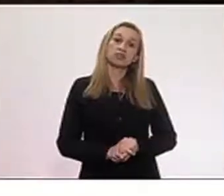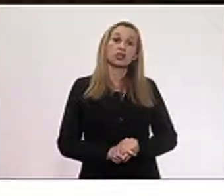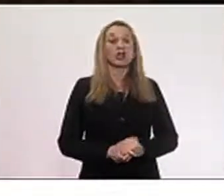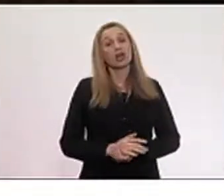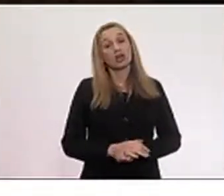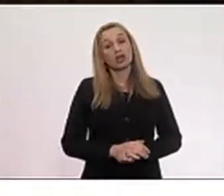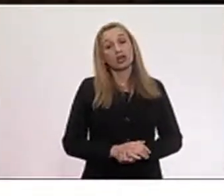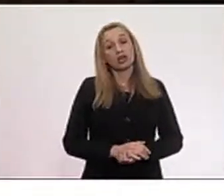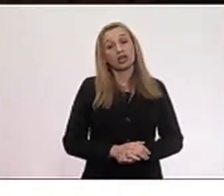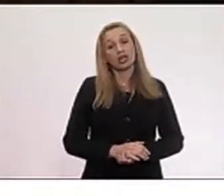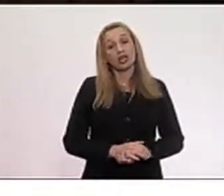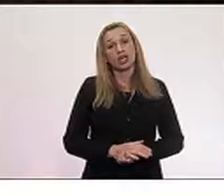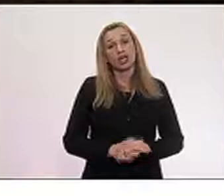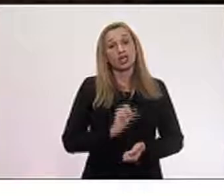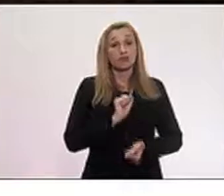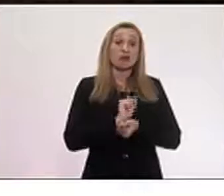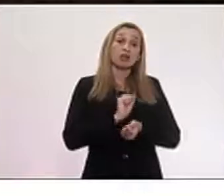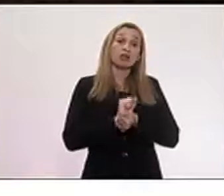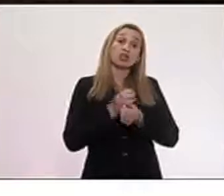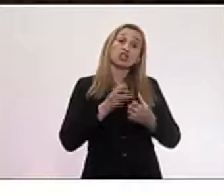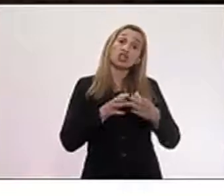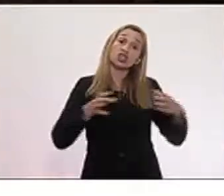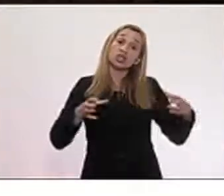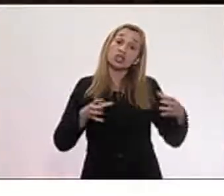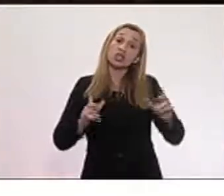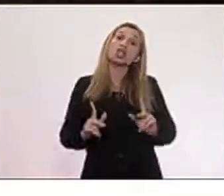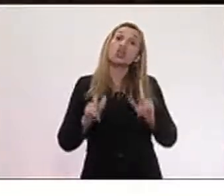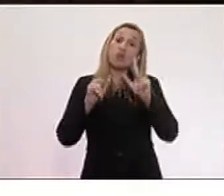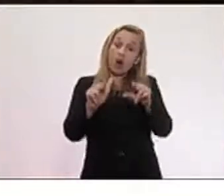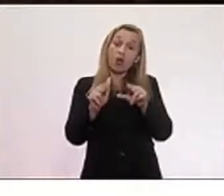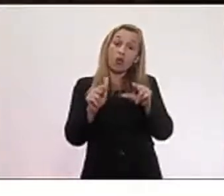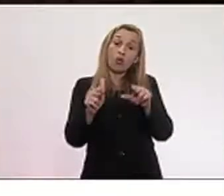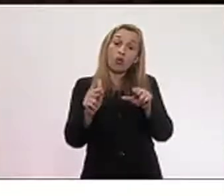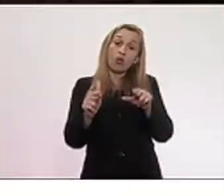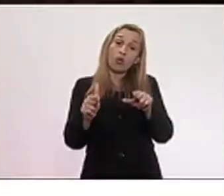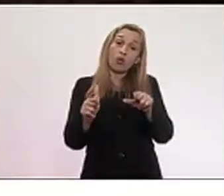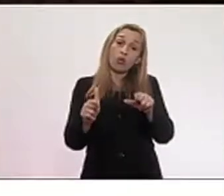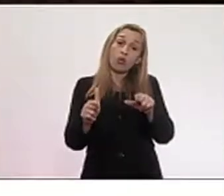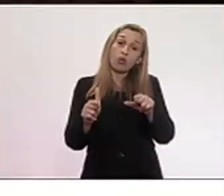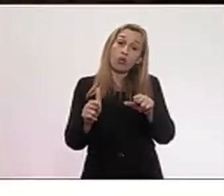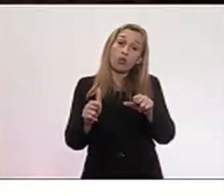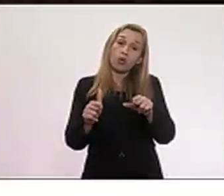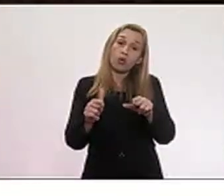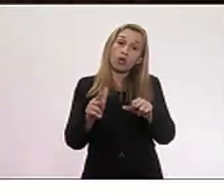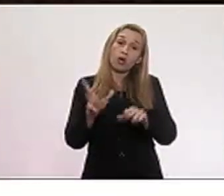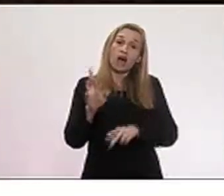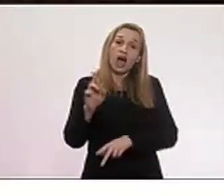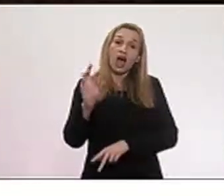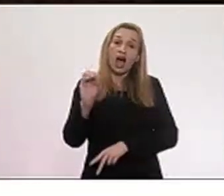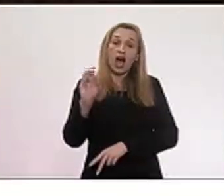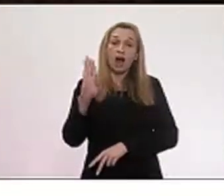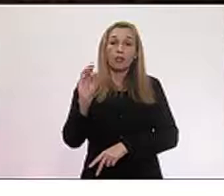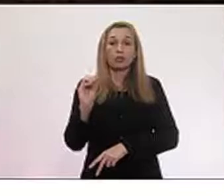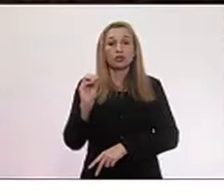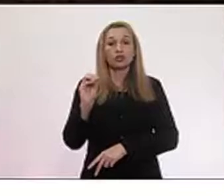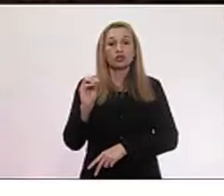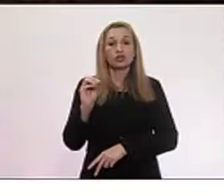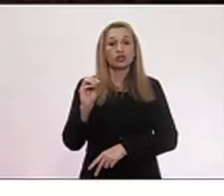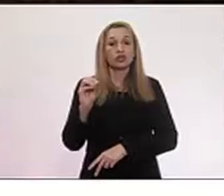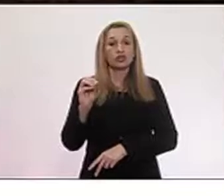não seja para crescer igual rabo de cavalo, né, que